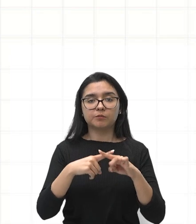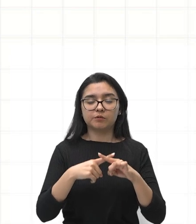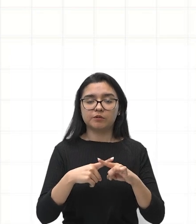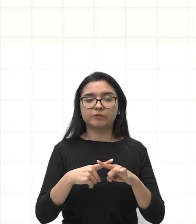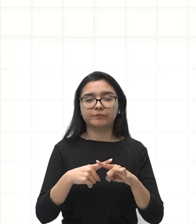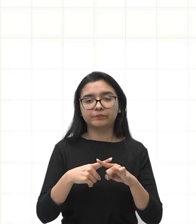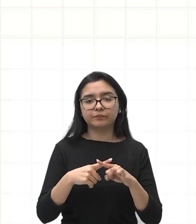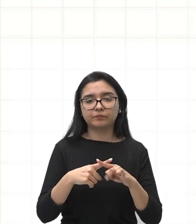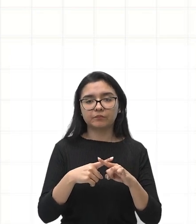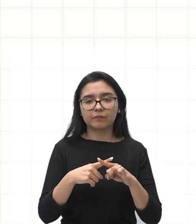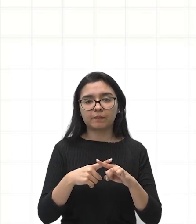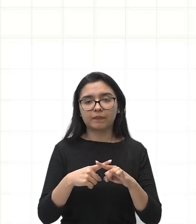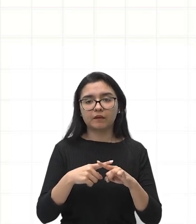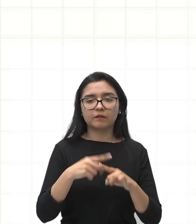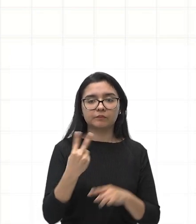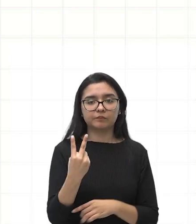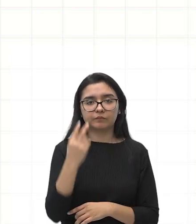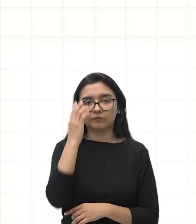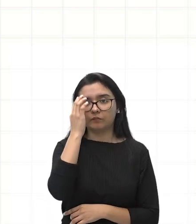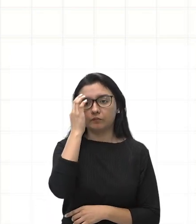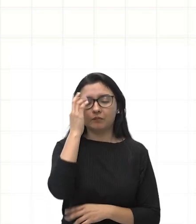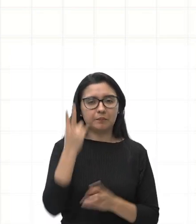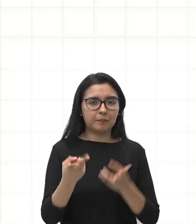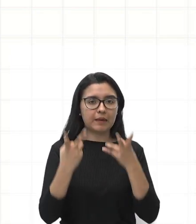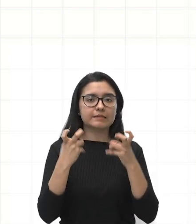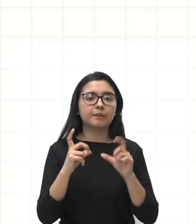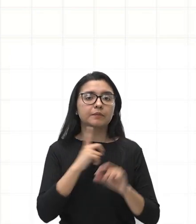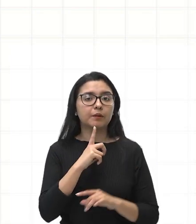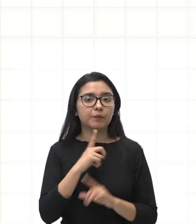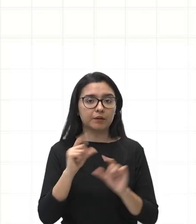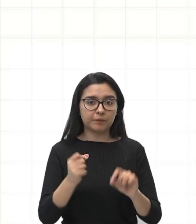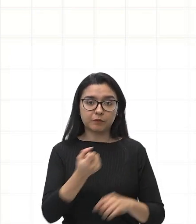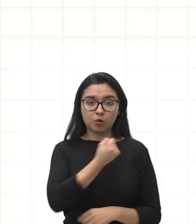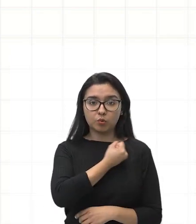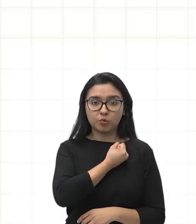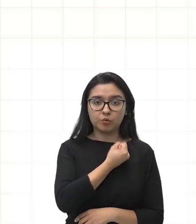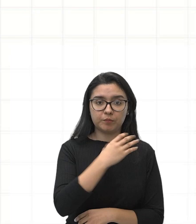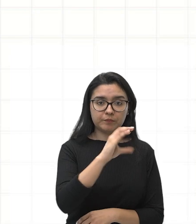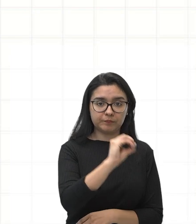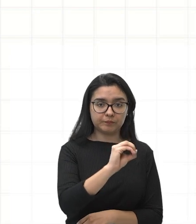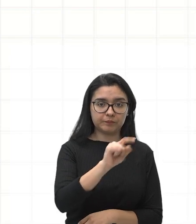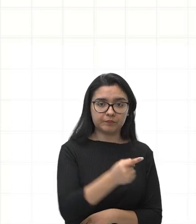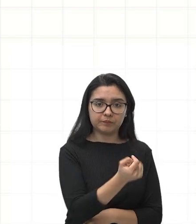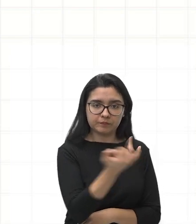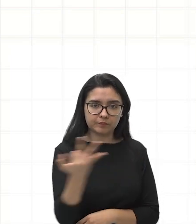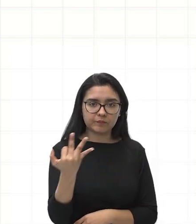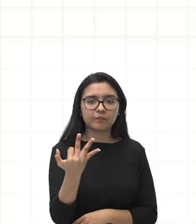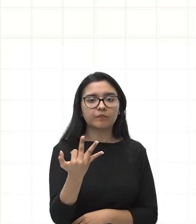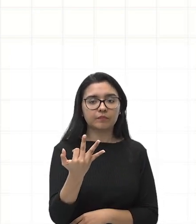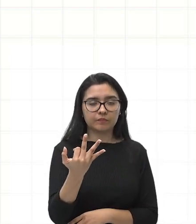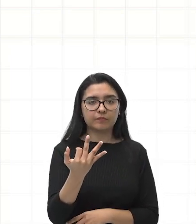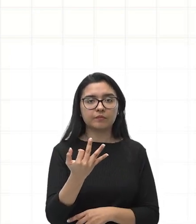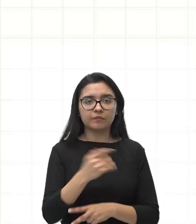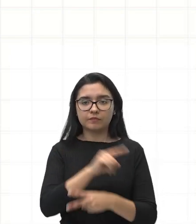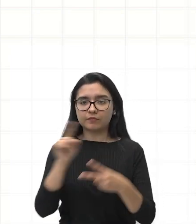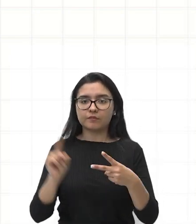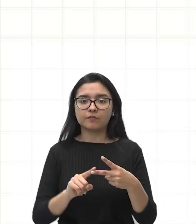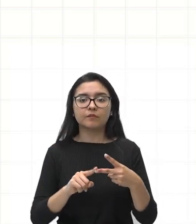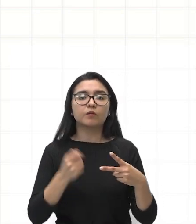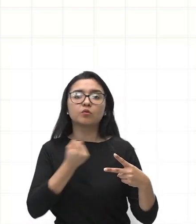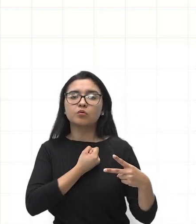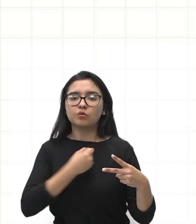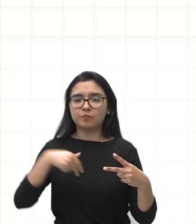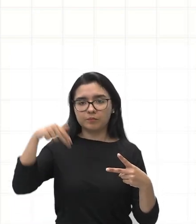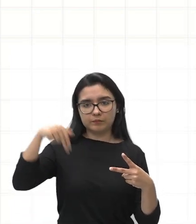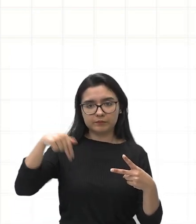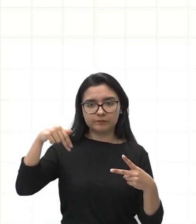multiplicado por 2. Perceba, temos aqui, ó, um número totalmente escrito nessa forma decimal, né? E aqui eu tenho aqui um